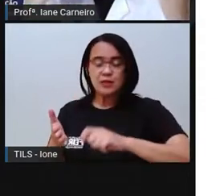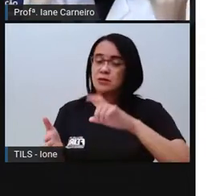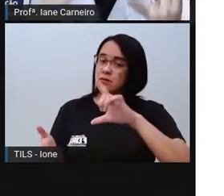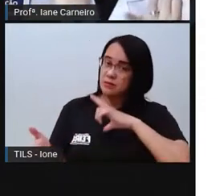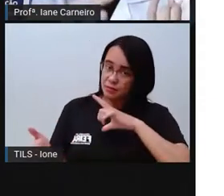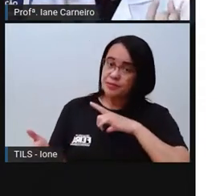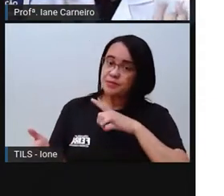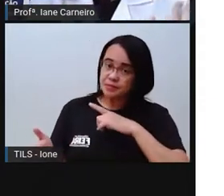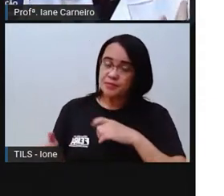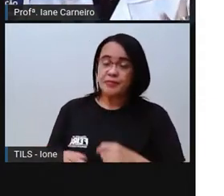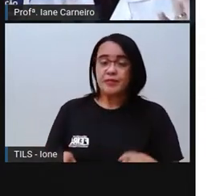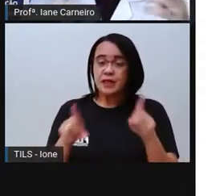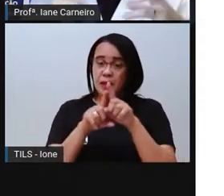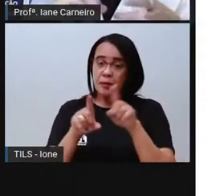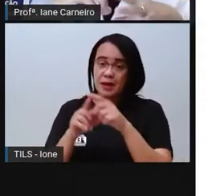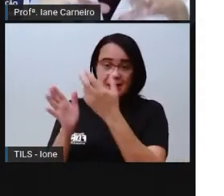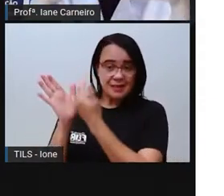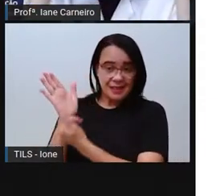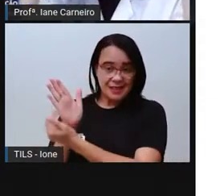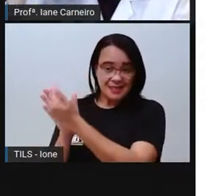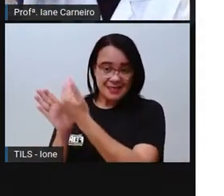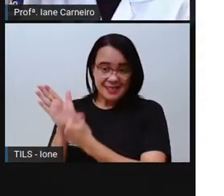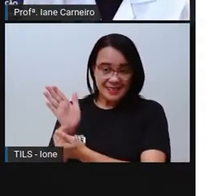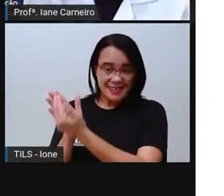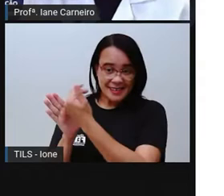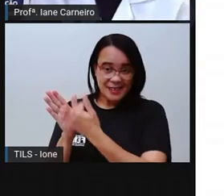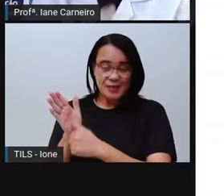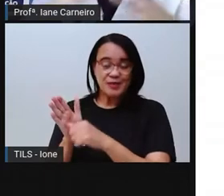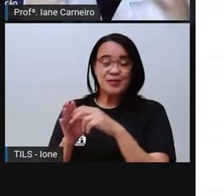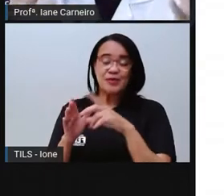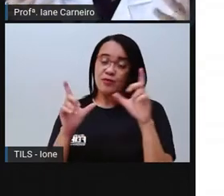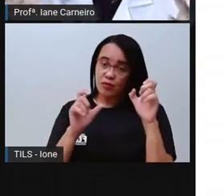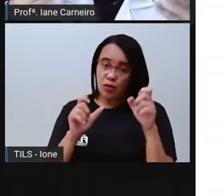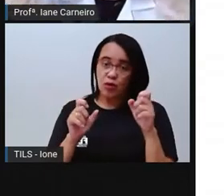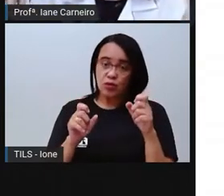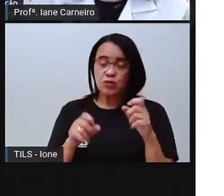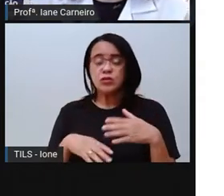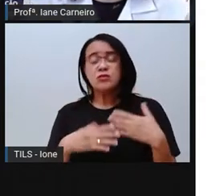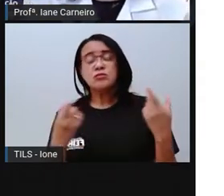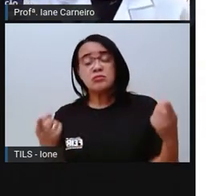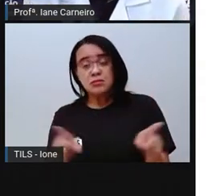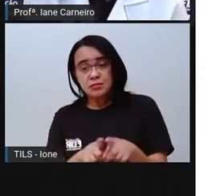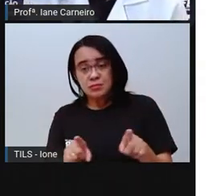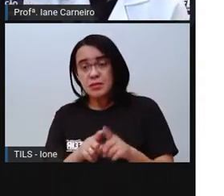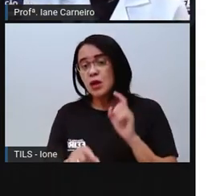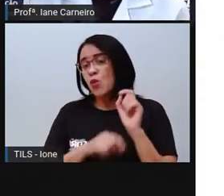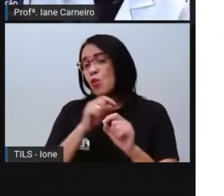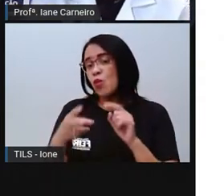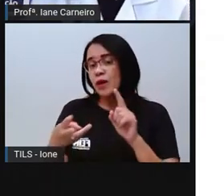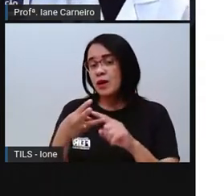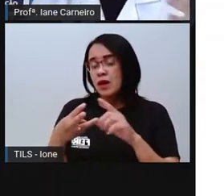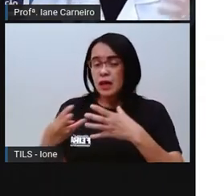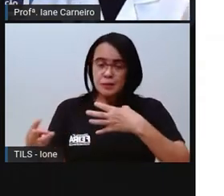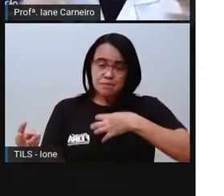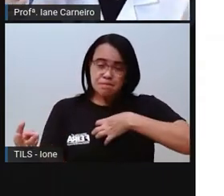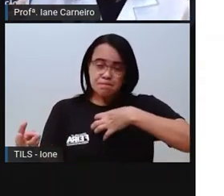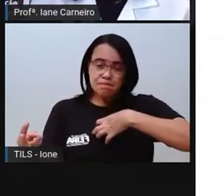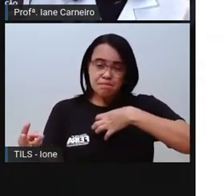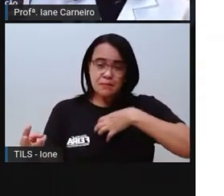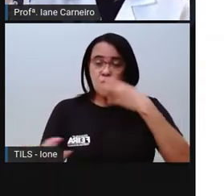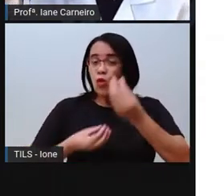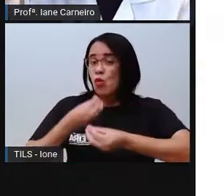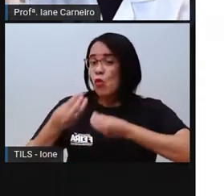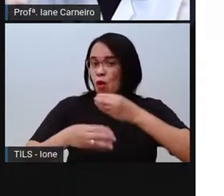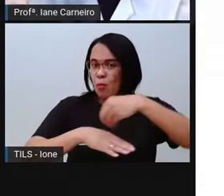escrita, envolve o desenho, envolve o sentido, né? Que está ali querendo ser transmitido com aquele texto. Então, tem